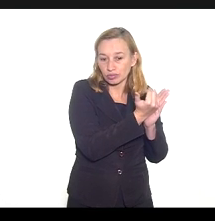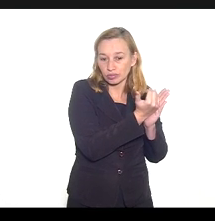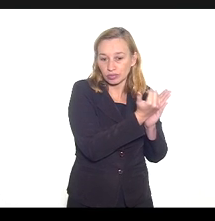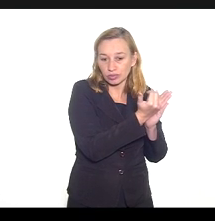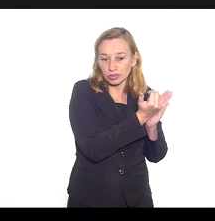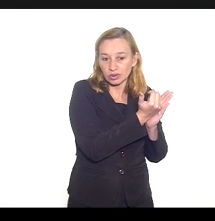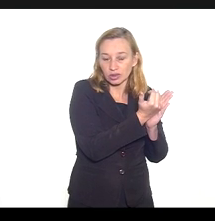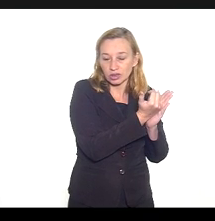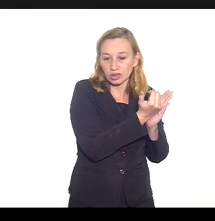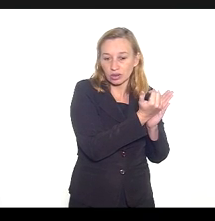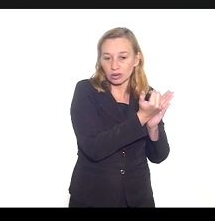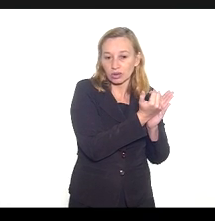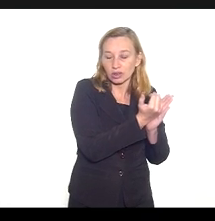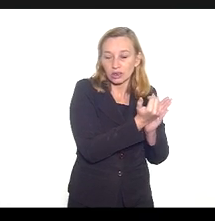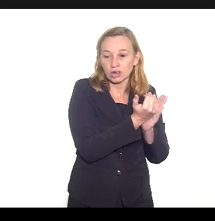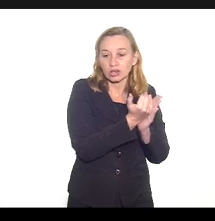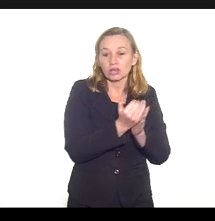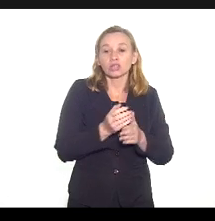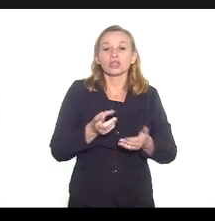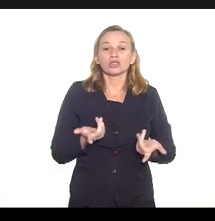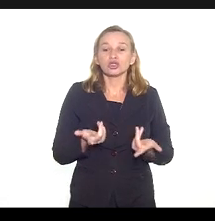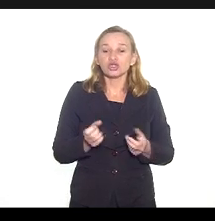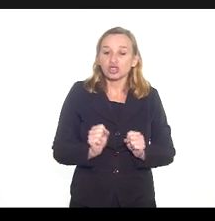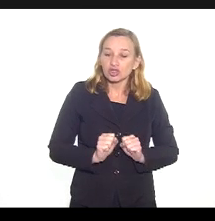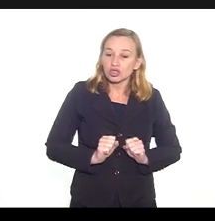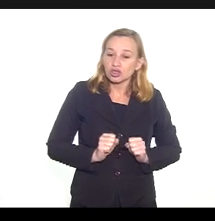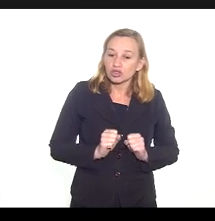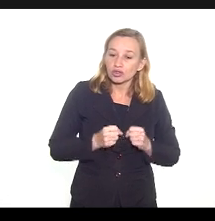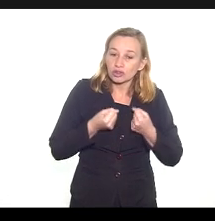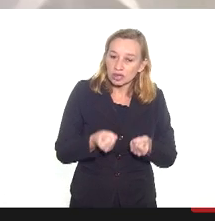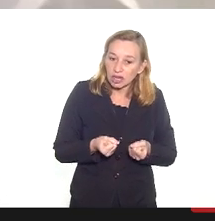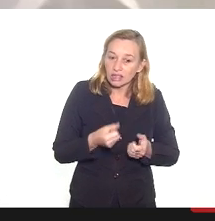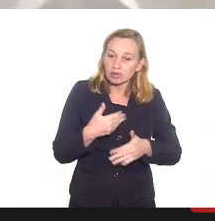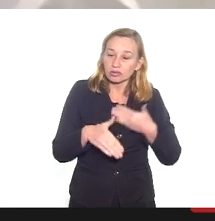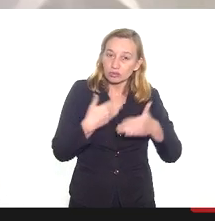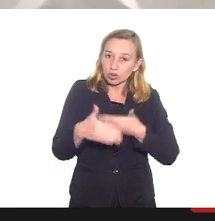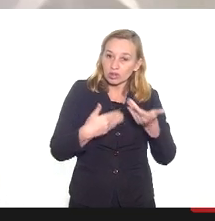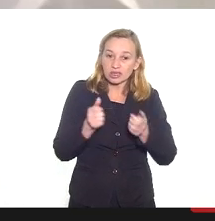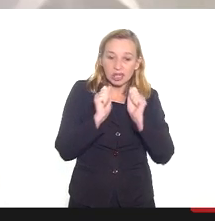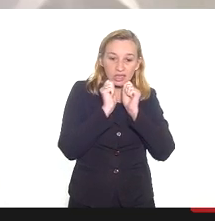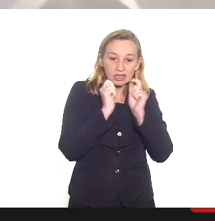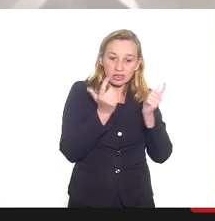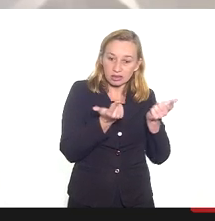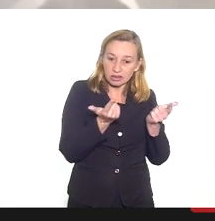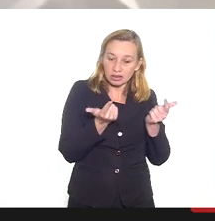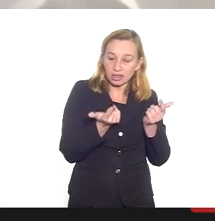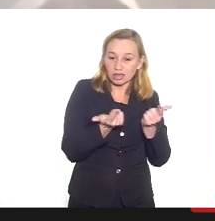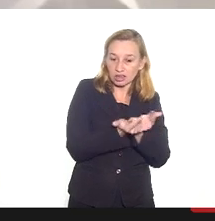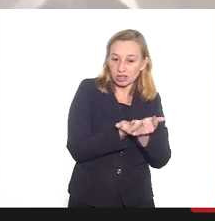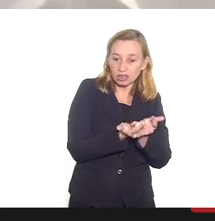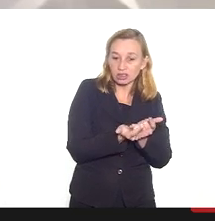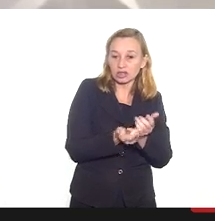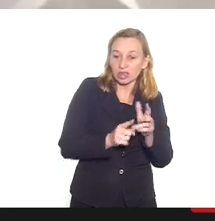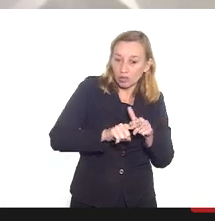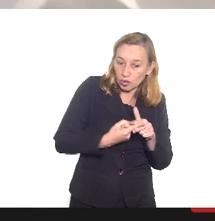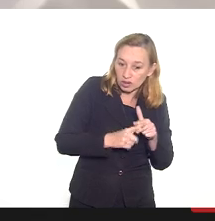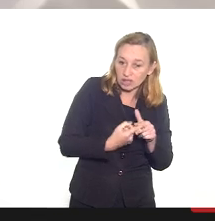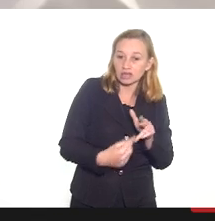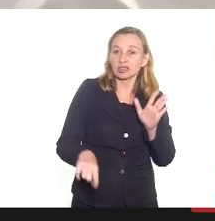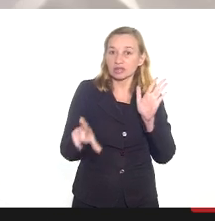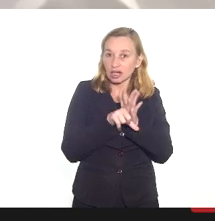buscar dentro do seu mistério, do processo legislativo, o aprimoramento e o aperfeiçoamento